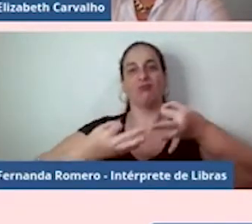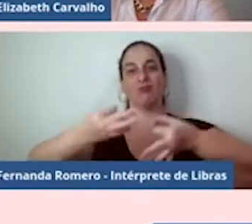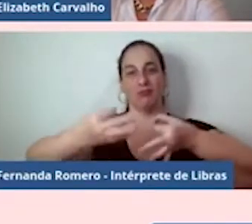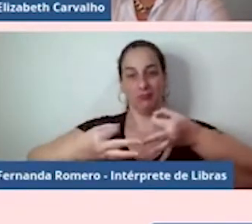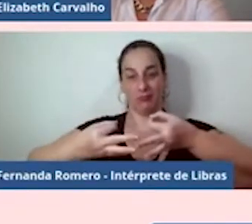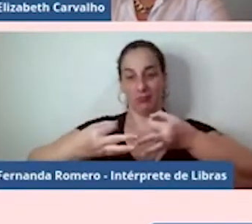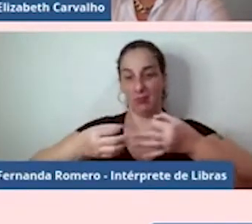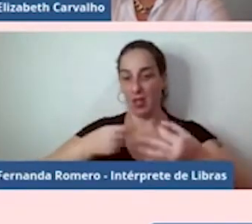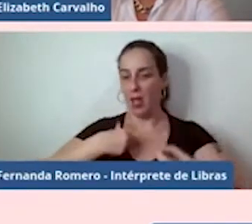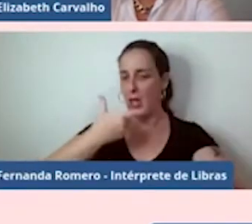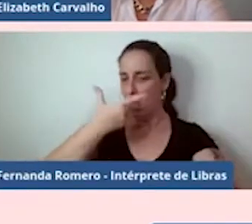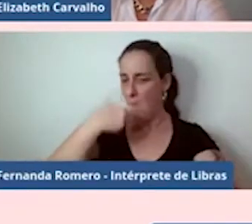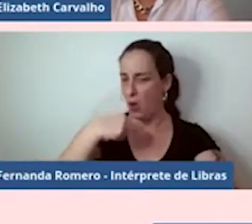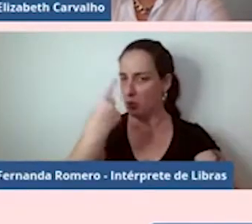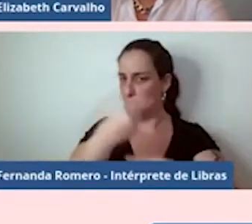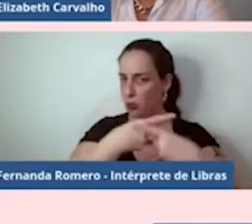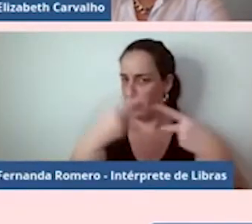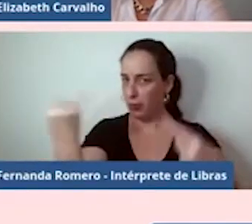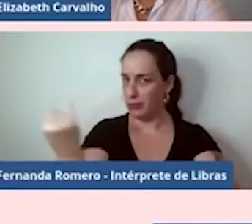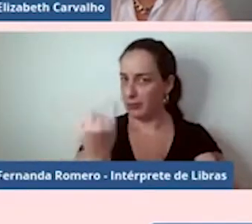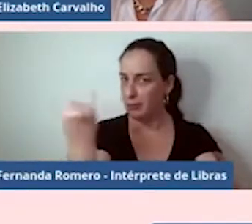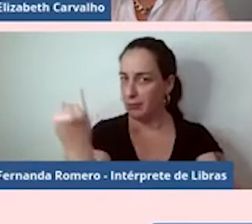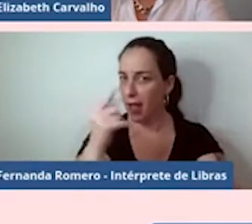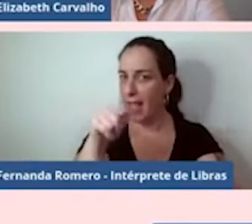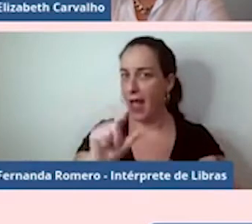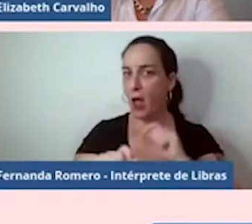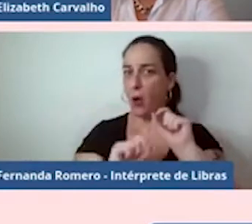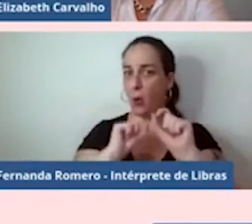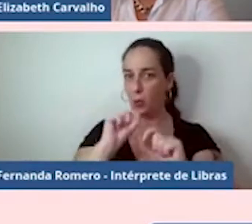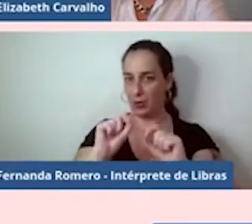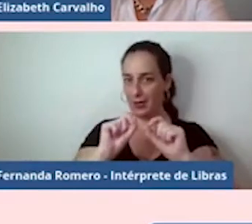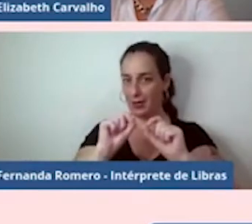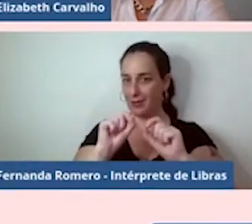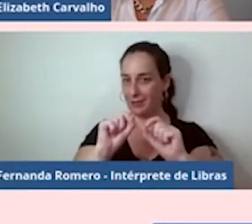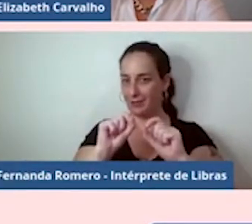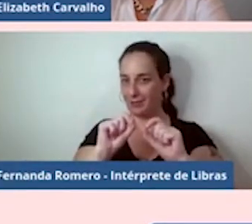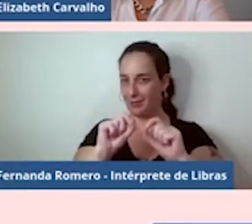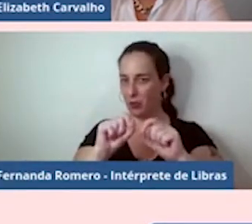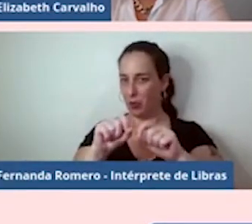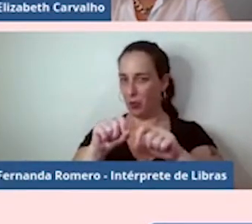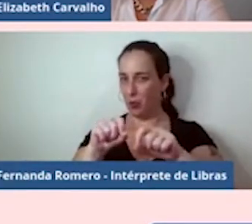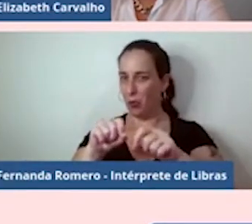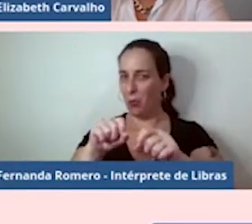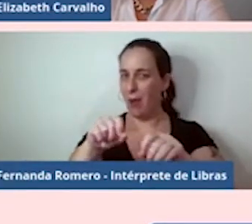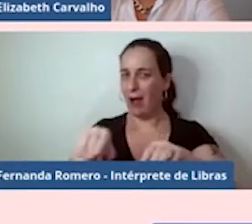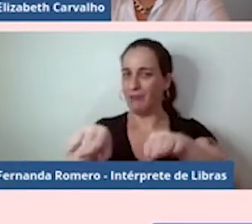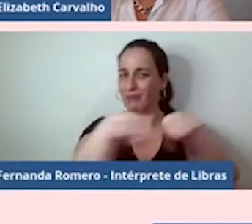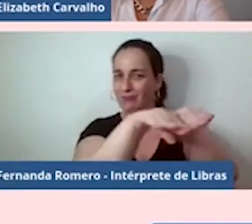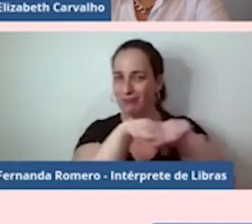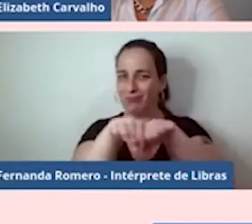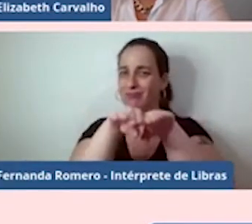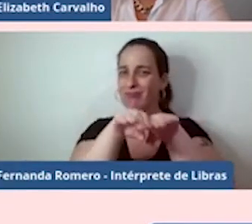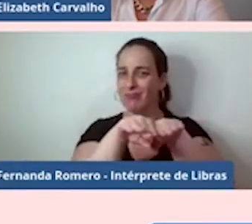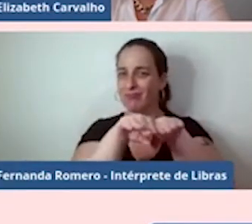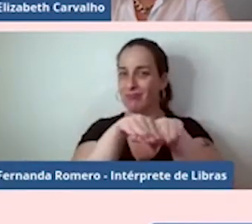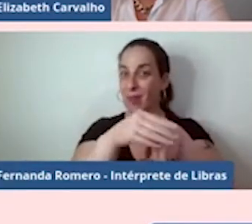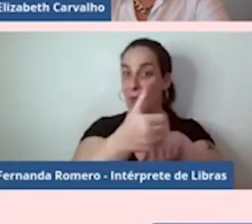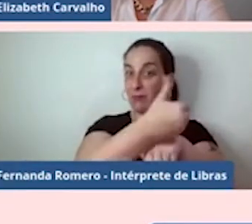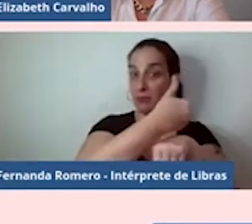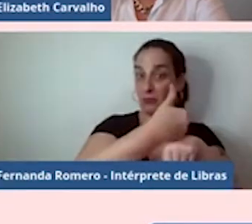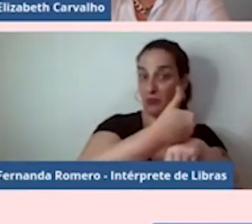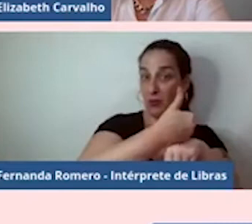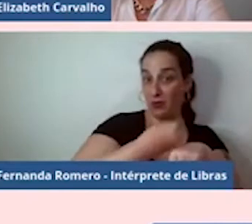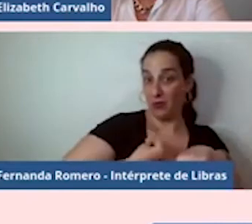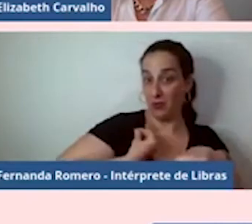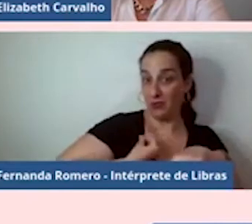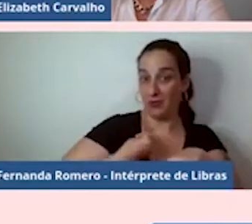das coisas muito importantes que existe é essa questão de uma dualidade que se forma muitas vezes entre carreira e maternidade,